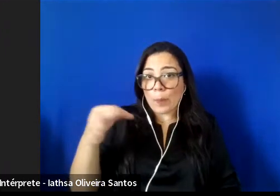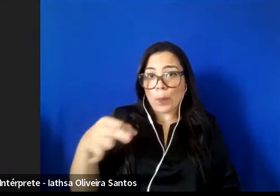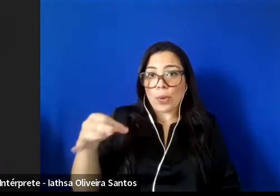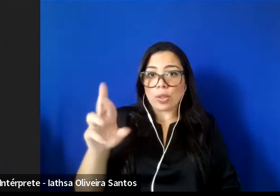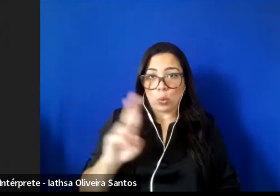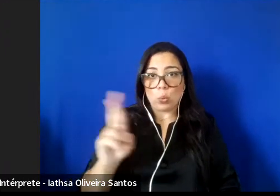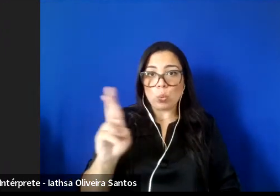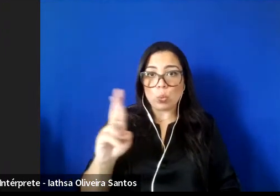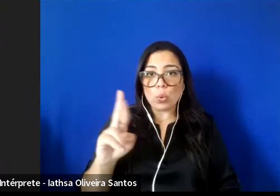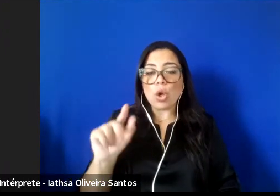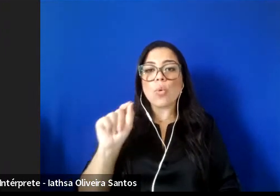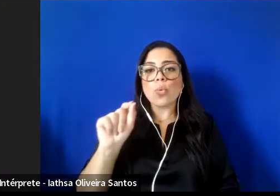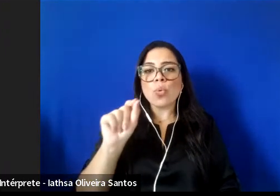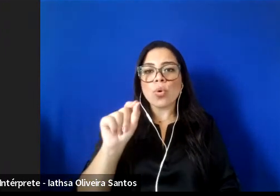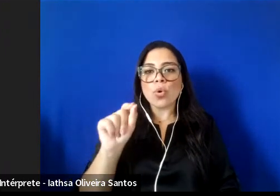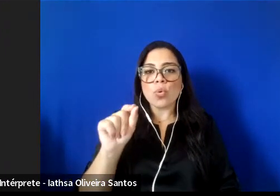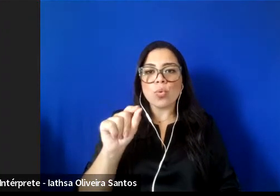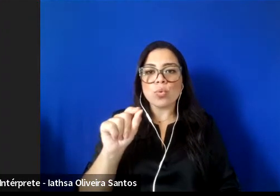seria